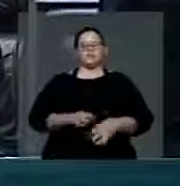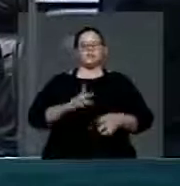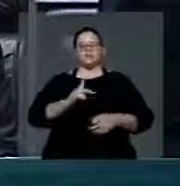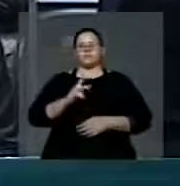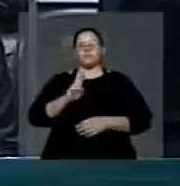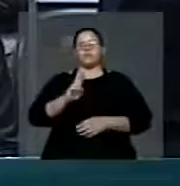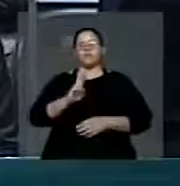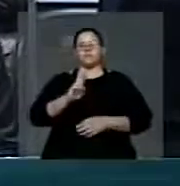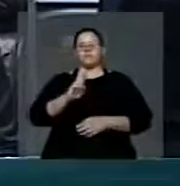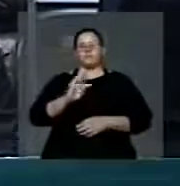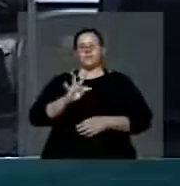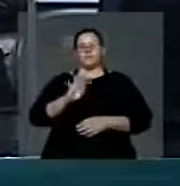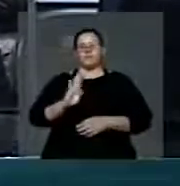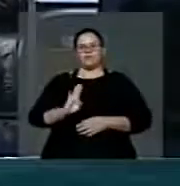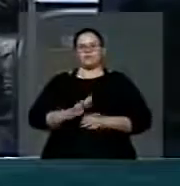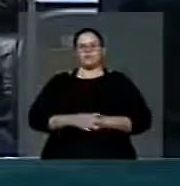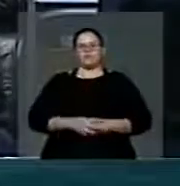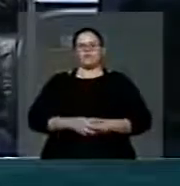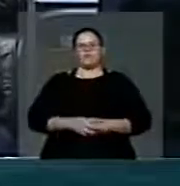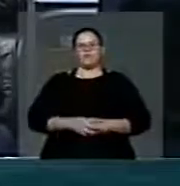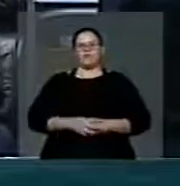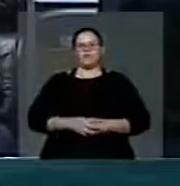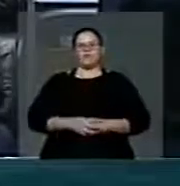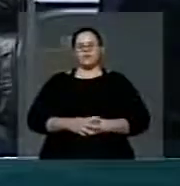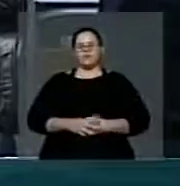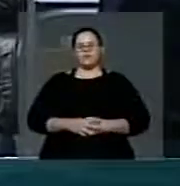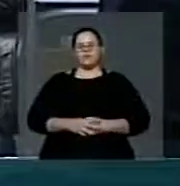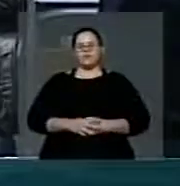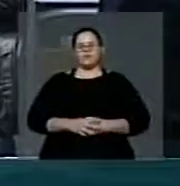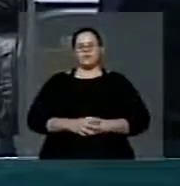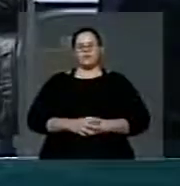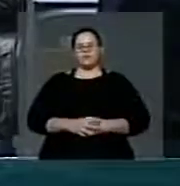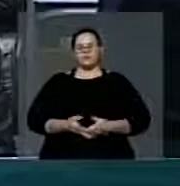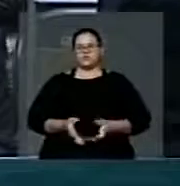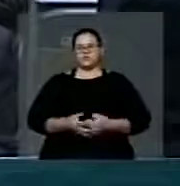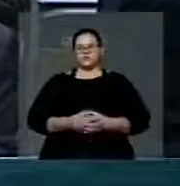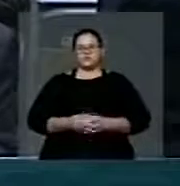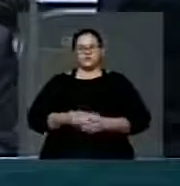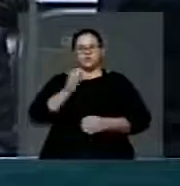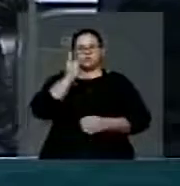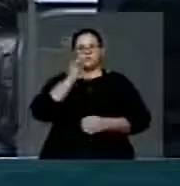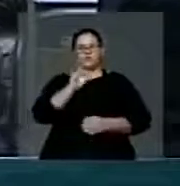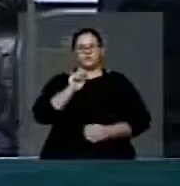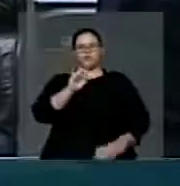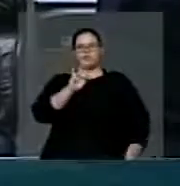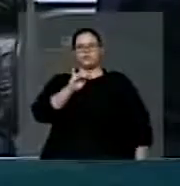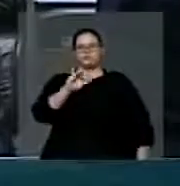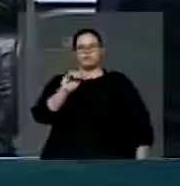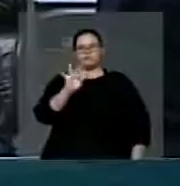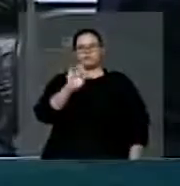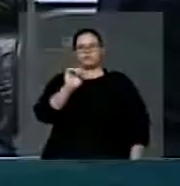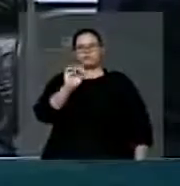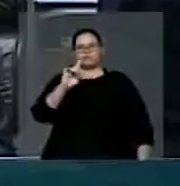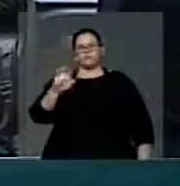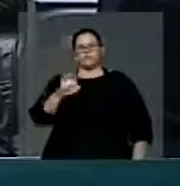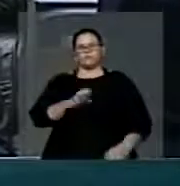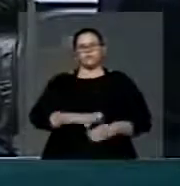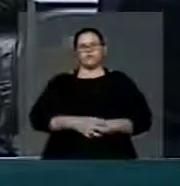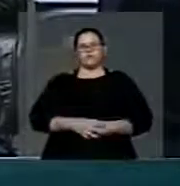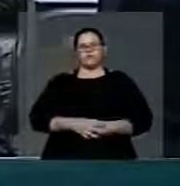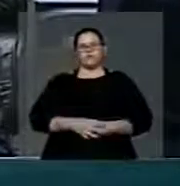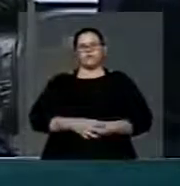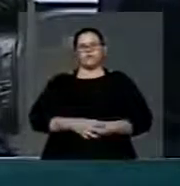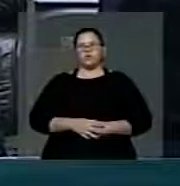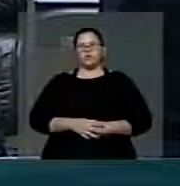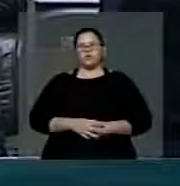PRTB Alagoas, ausente do plenário. Deputado Fábio Trade, PMDB Mato Grosso do